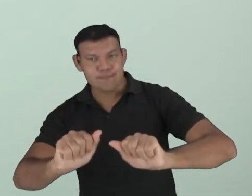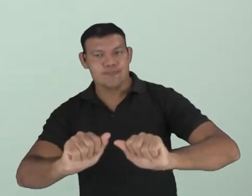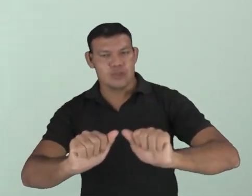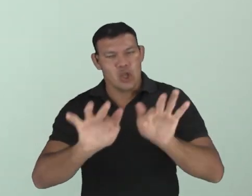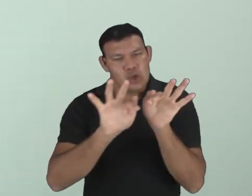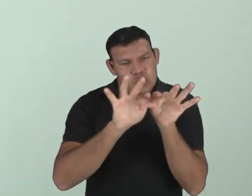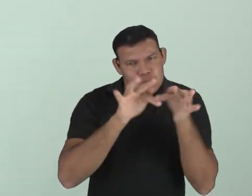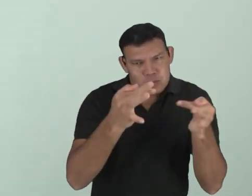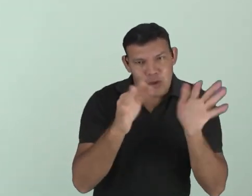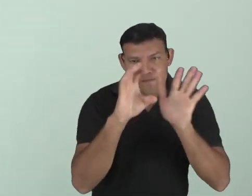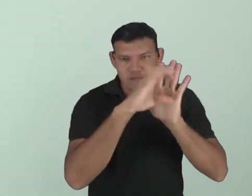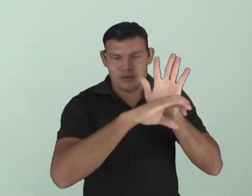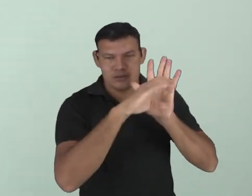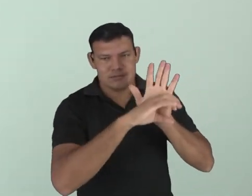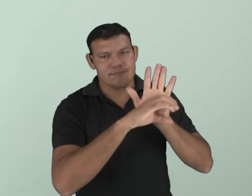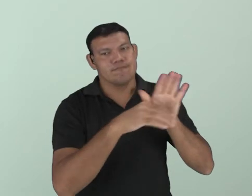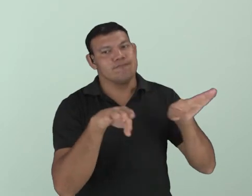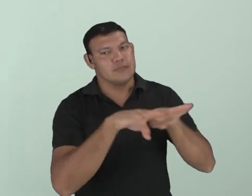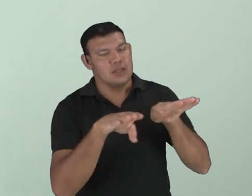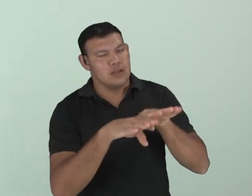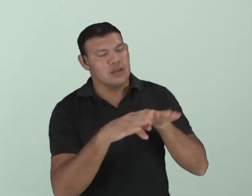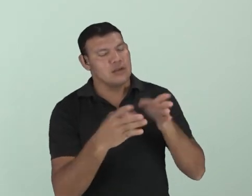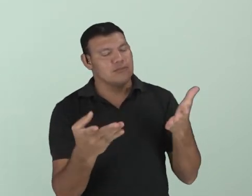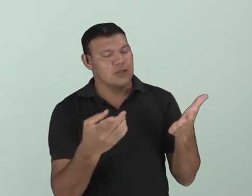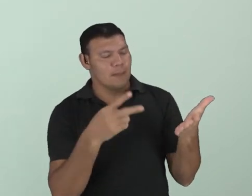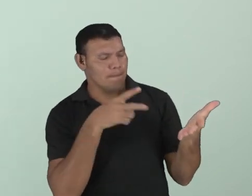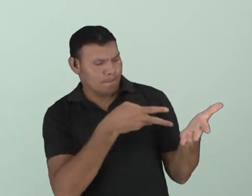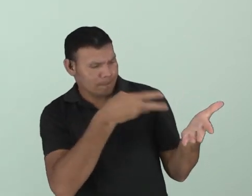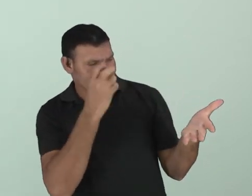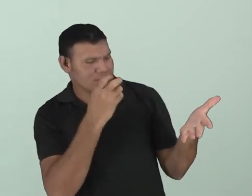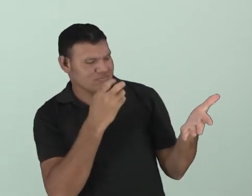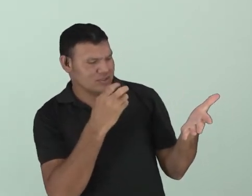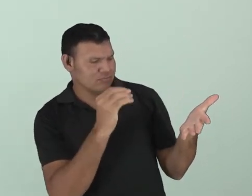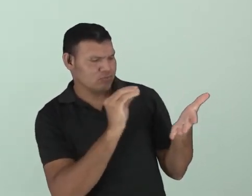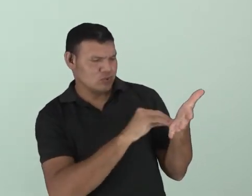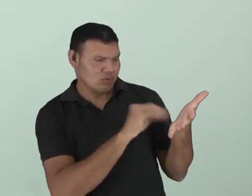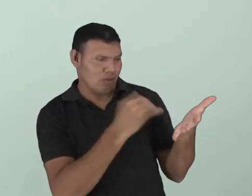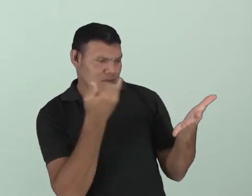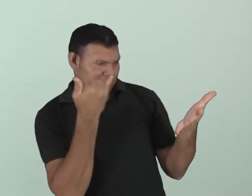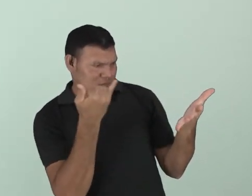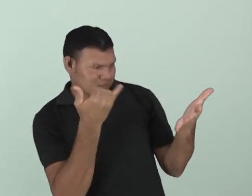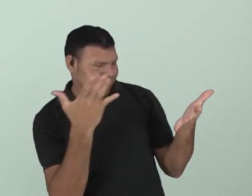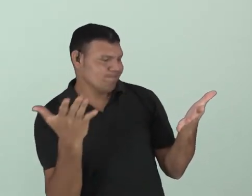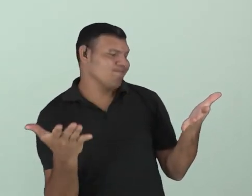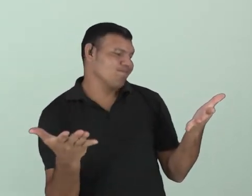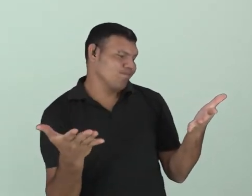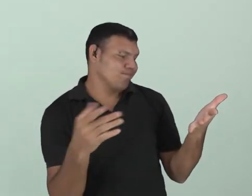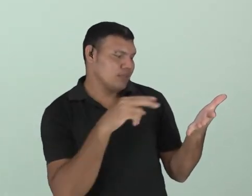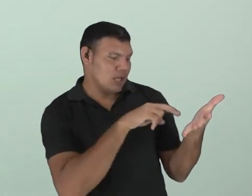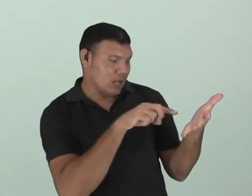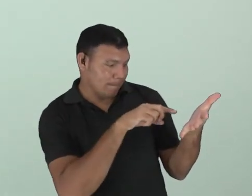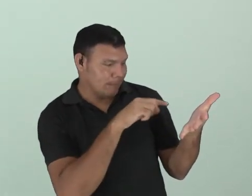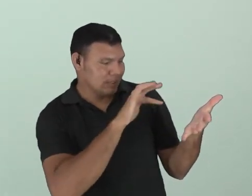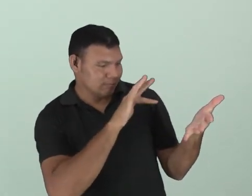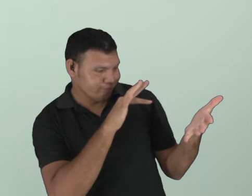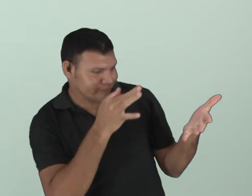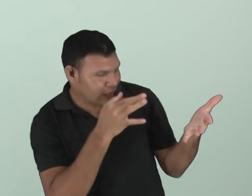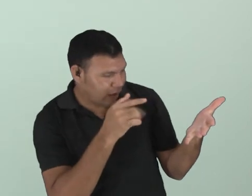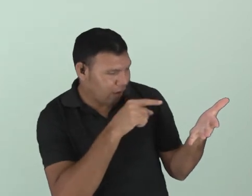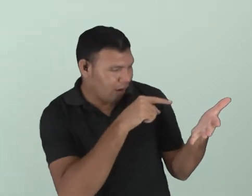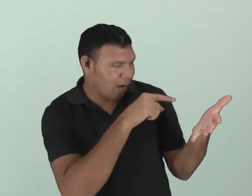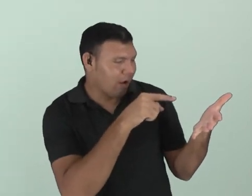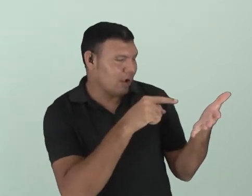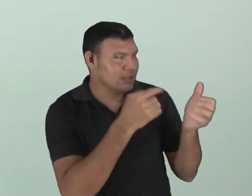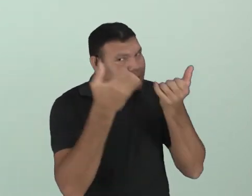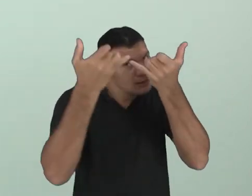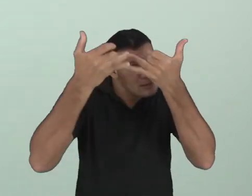possível. Além de verificar se não está faltando informação, você vai pegar as informações que já estão ali e tentar simplificar ainda mais a forma